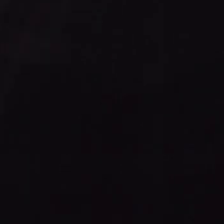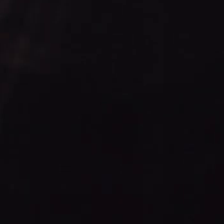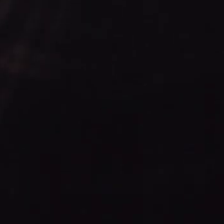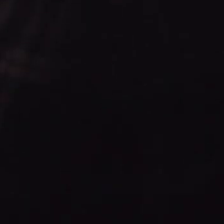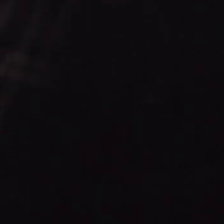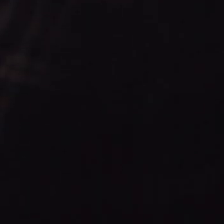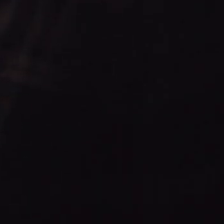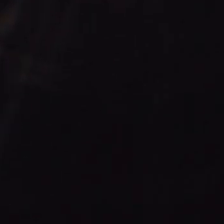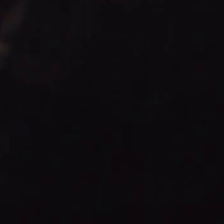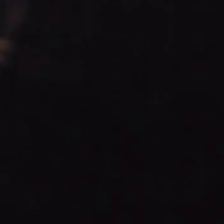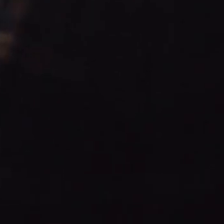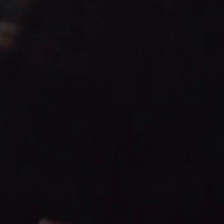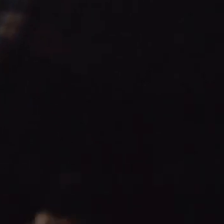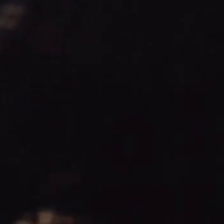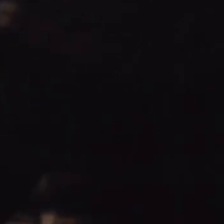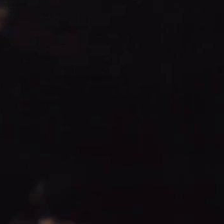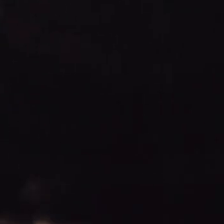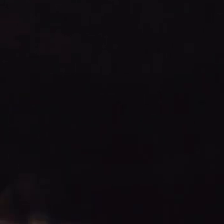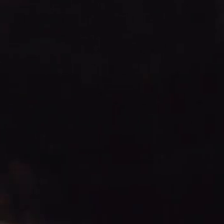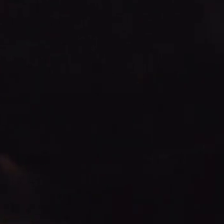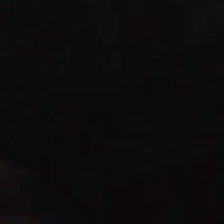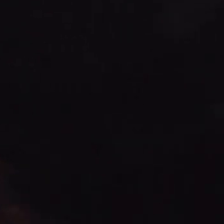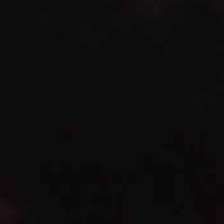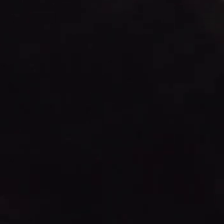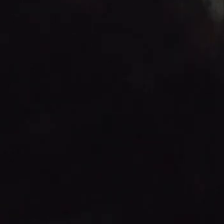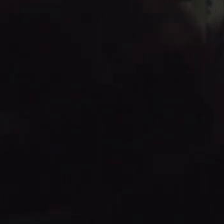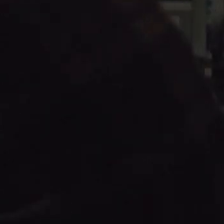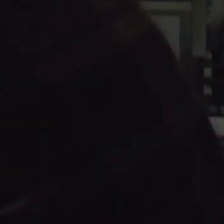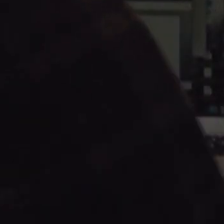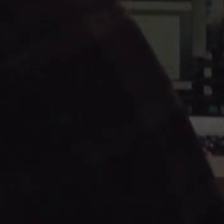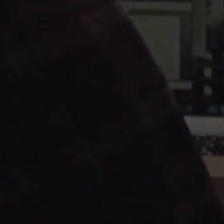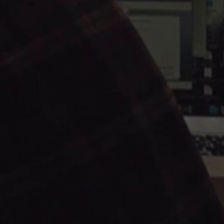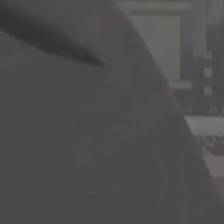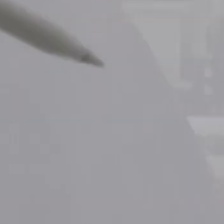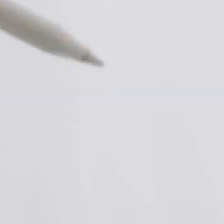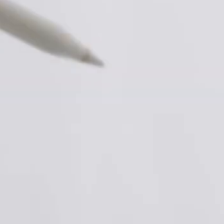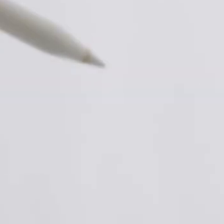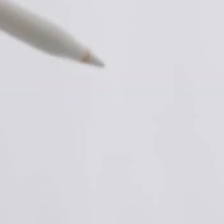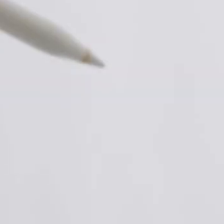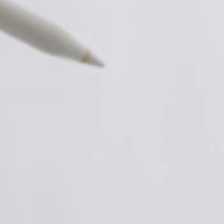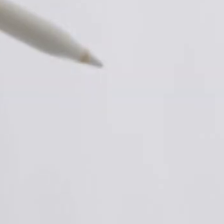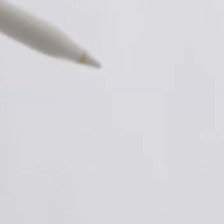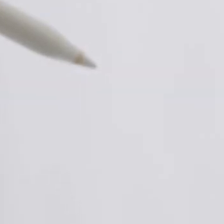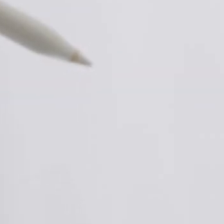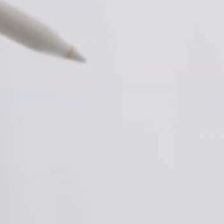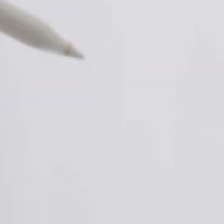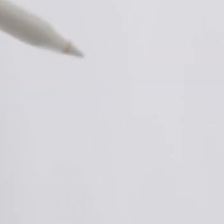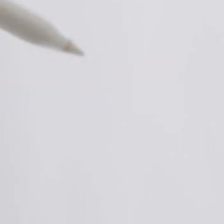para alimentar o sistema. Ele é online, então ele funciona em tempo